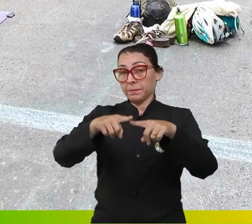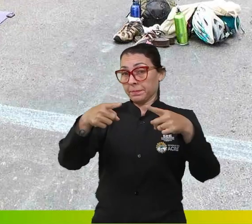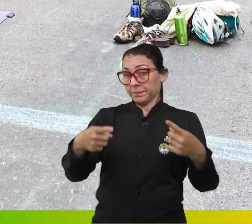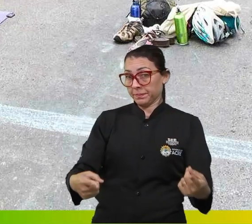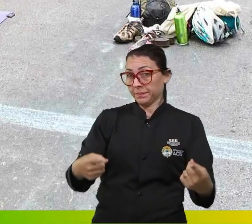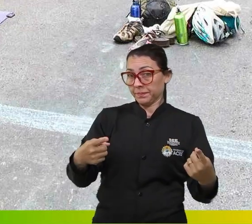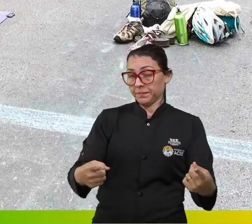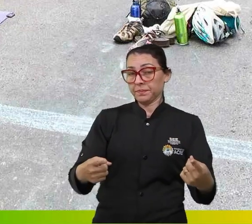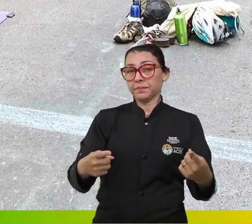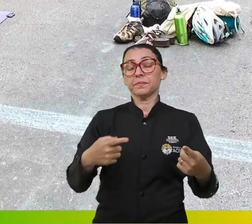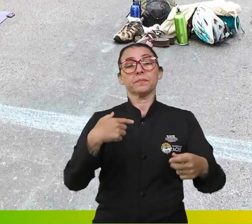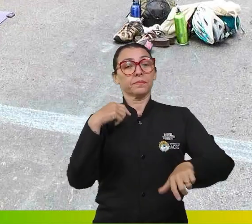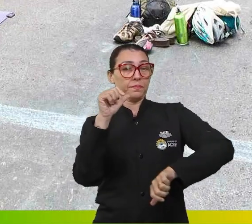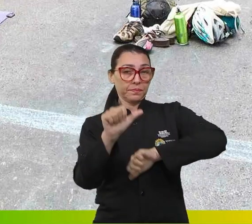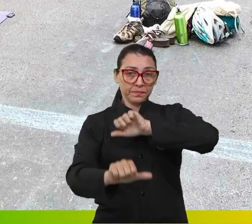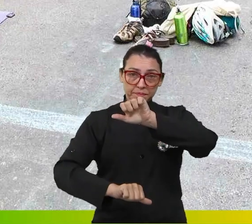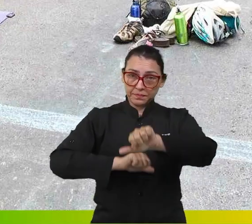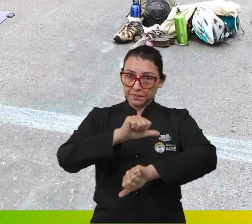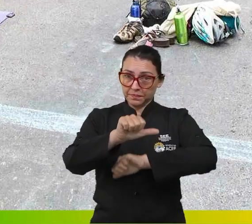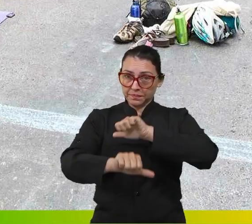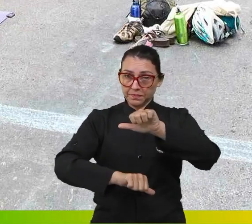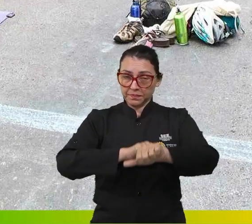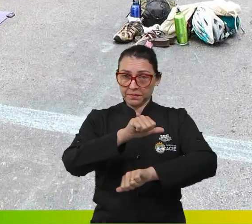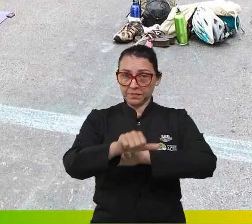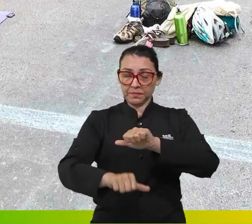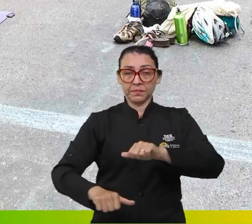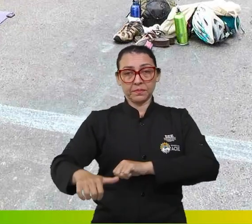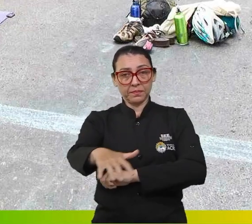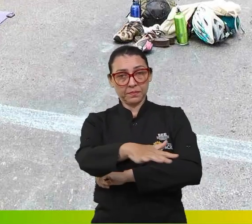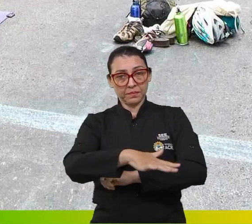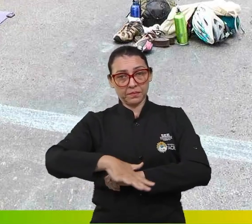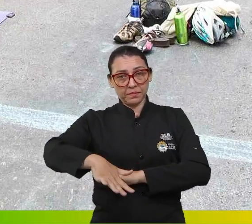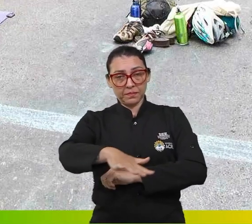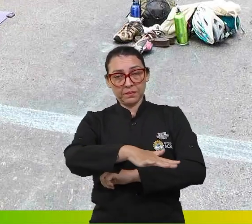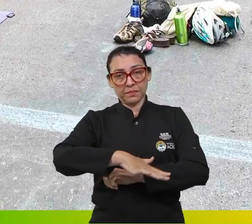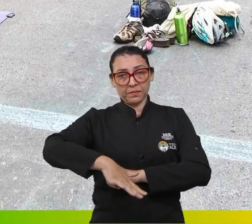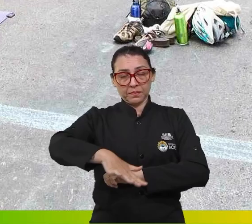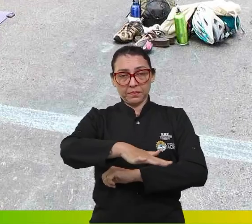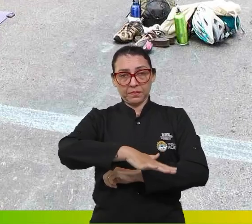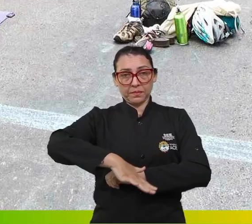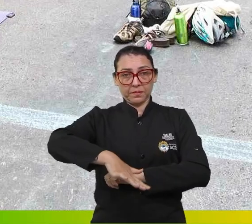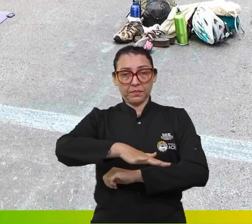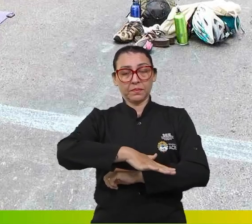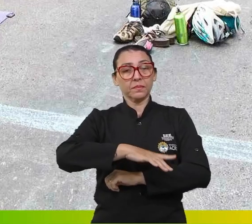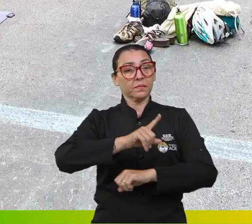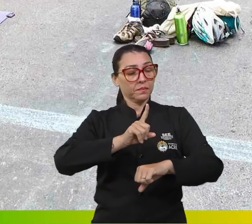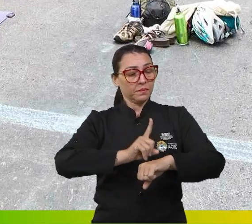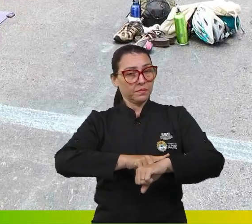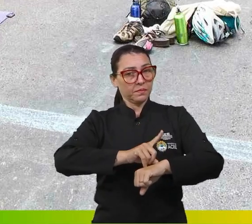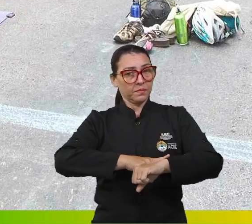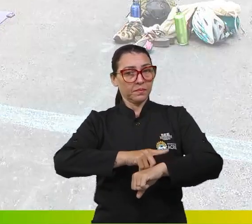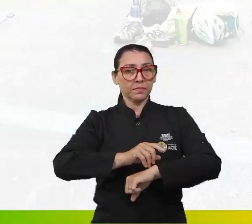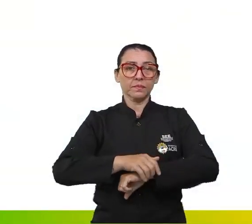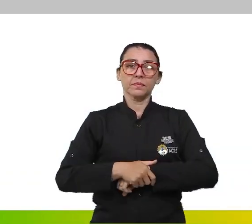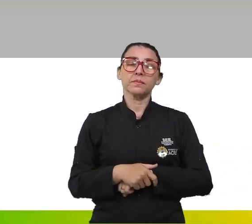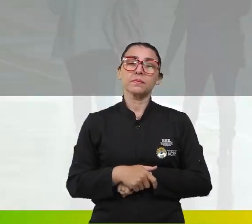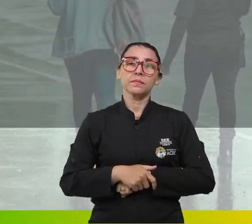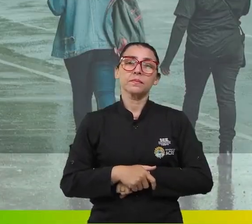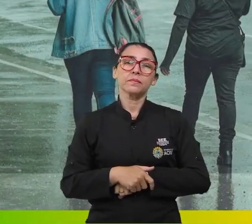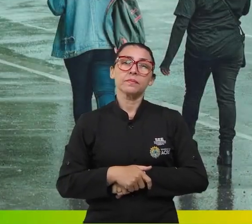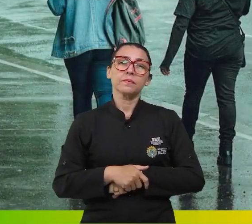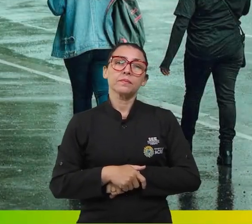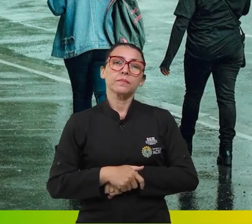alguma forma, eles modificam, né? Eles intervêm nesse espaço de alguma forma, pelo menos naquele momento.